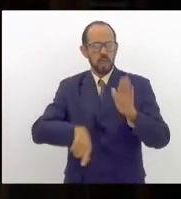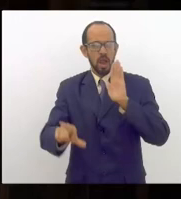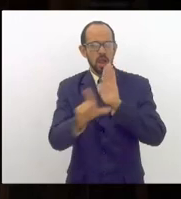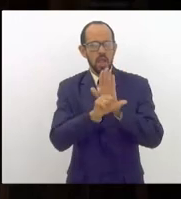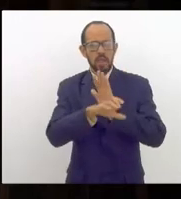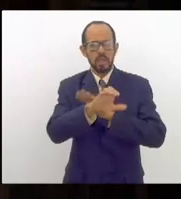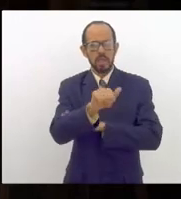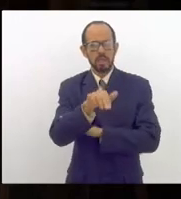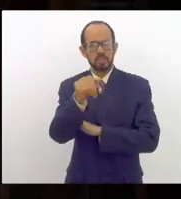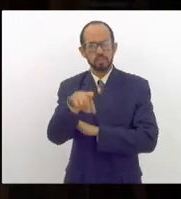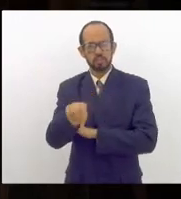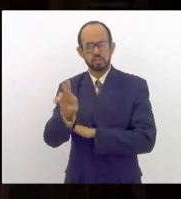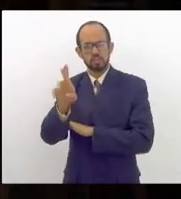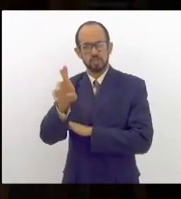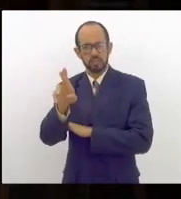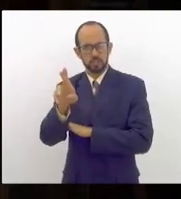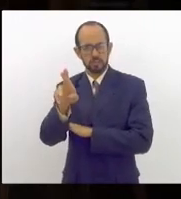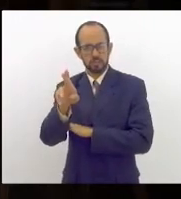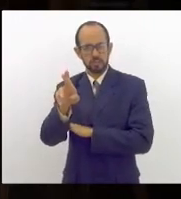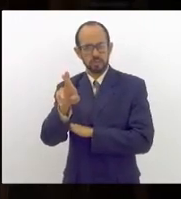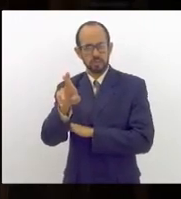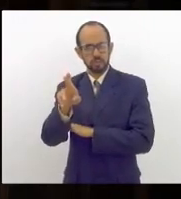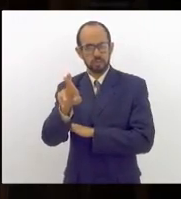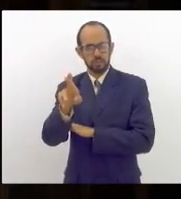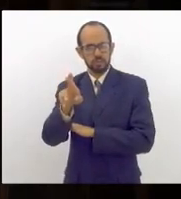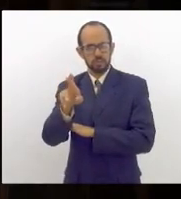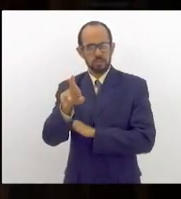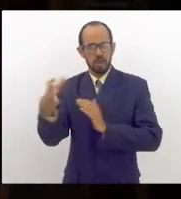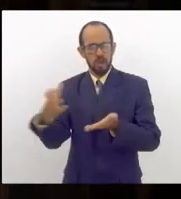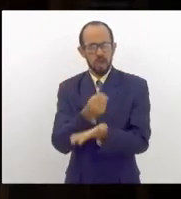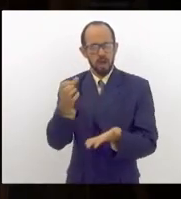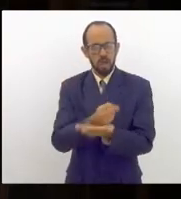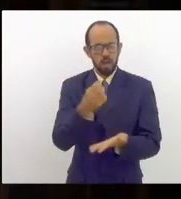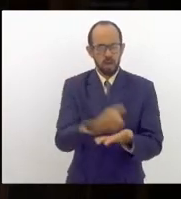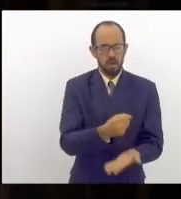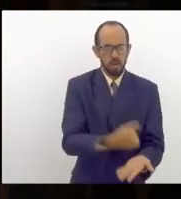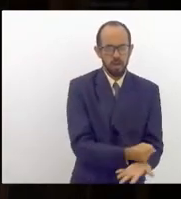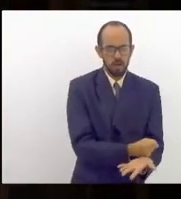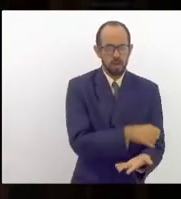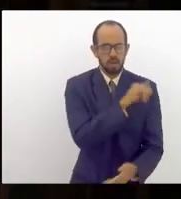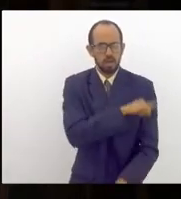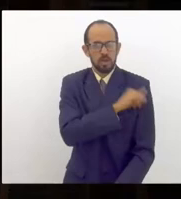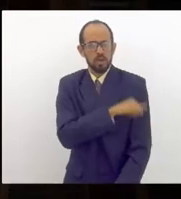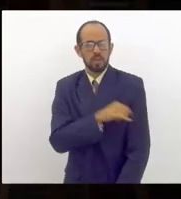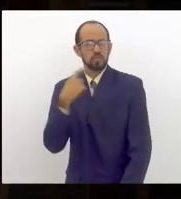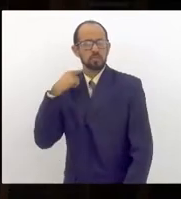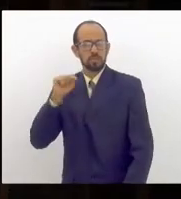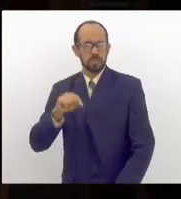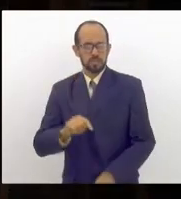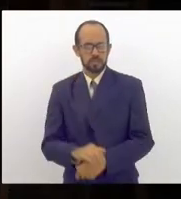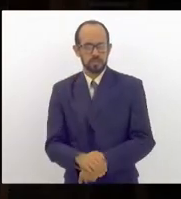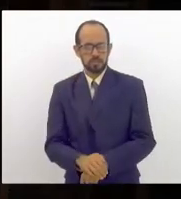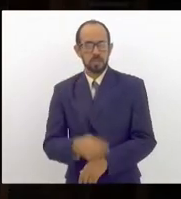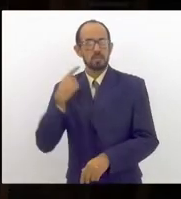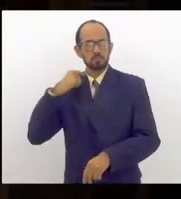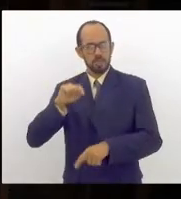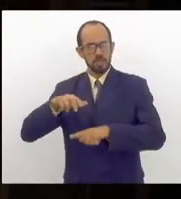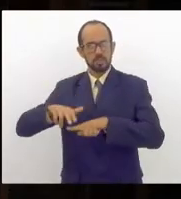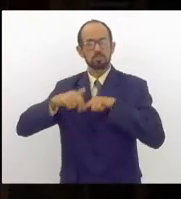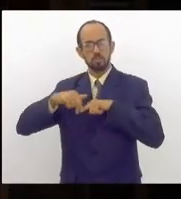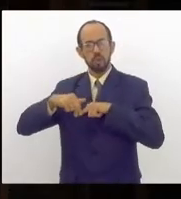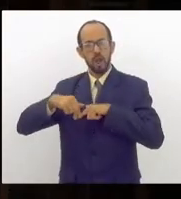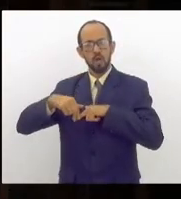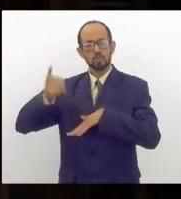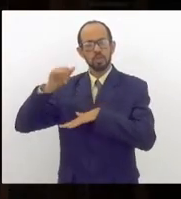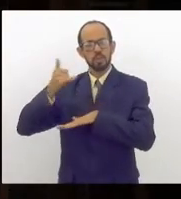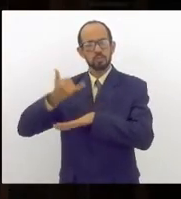candir né que saqueia Rio de Janeiro e Minas Gerais Minas Gerais por causa dos Minérios do